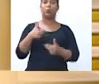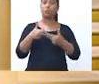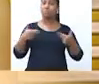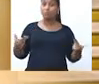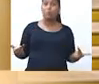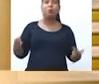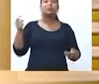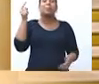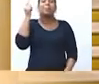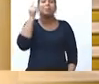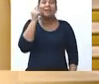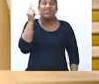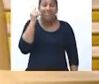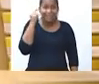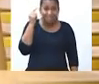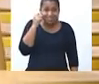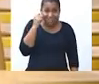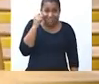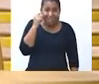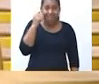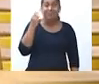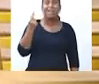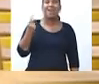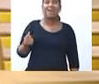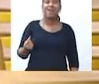forma, pensarem